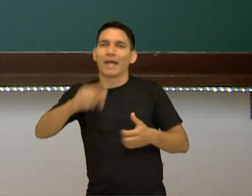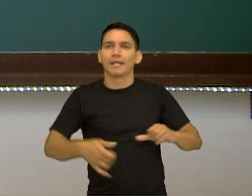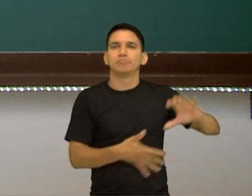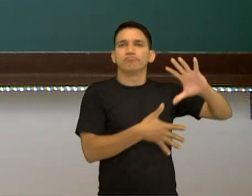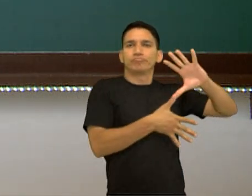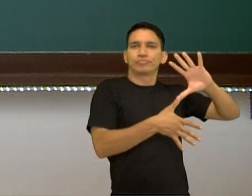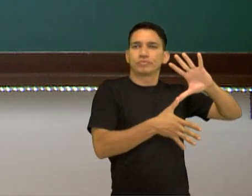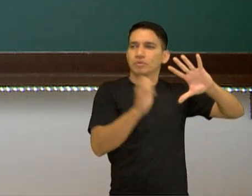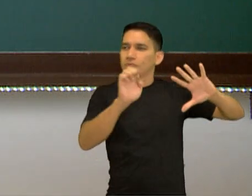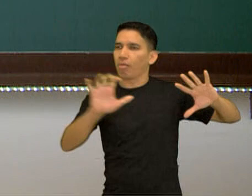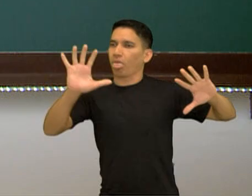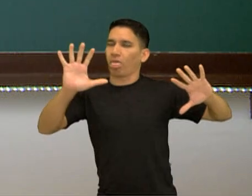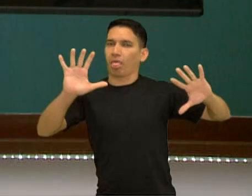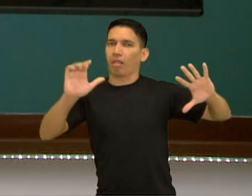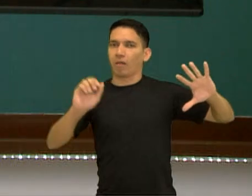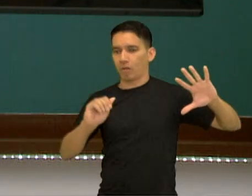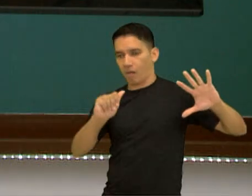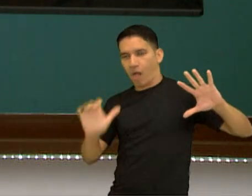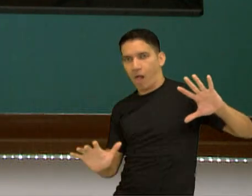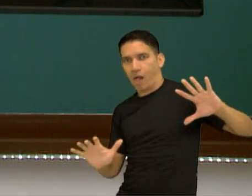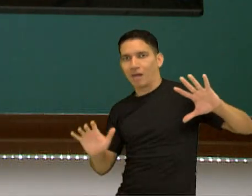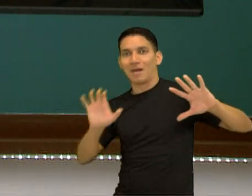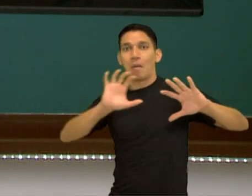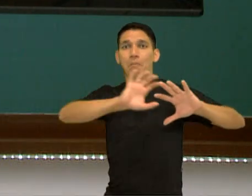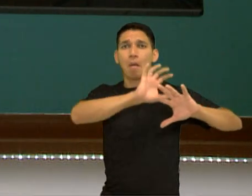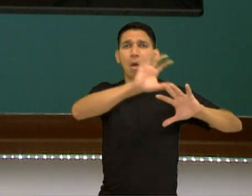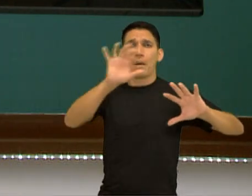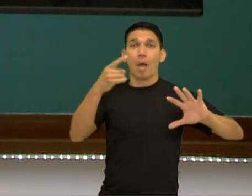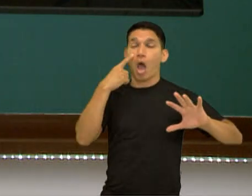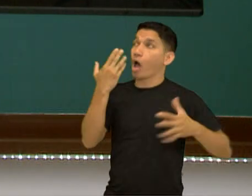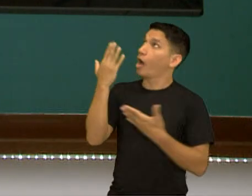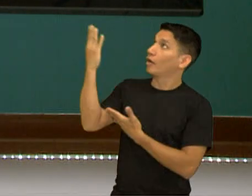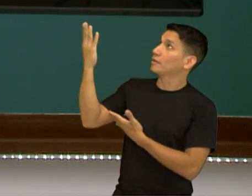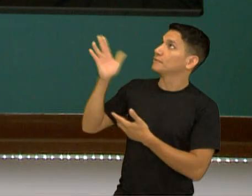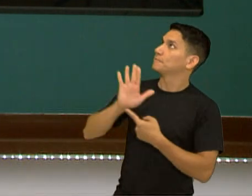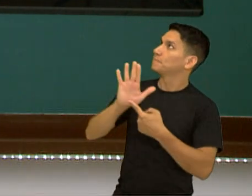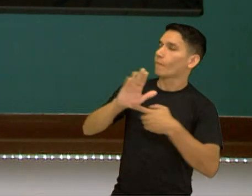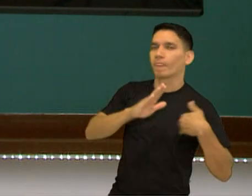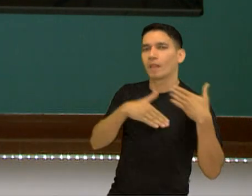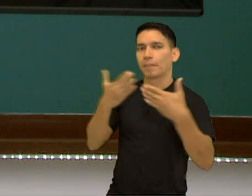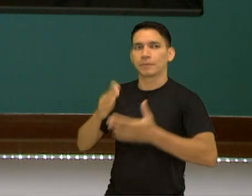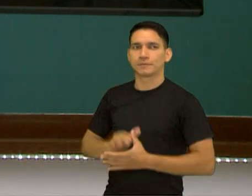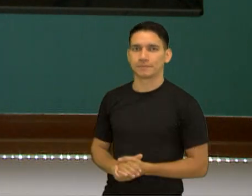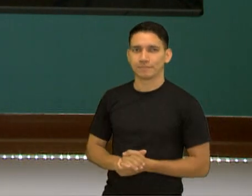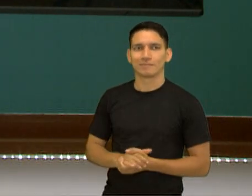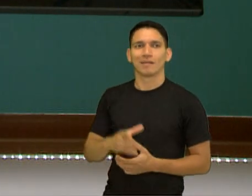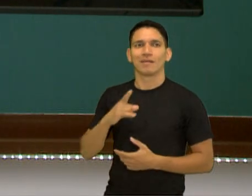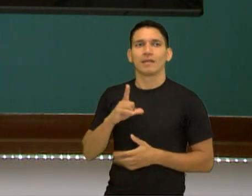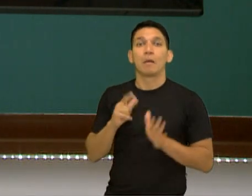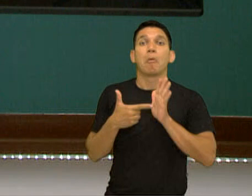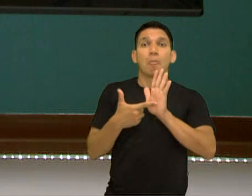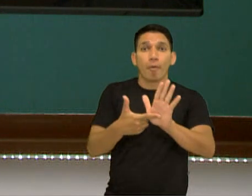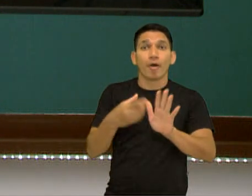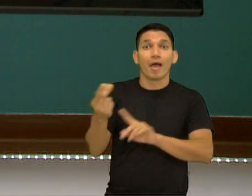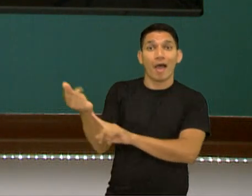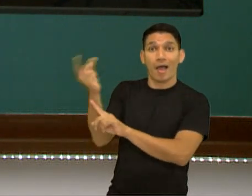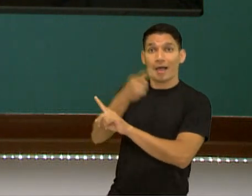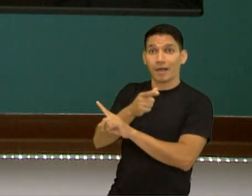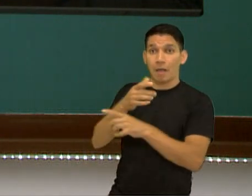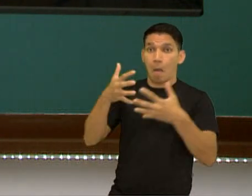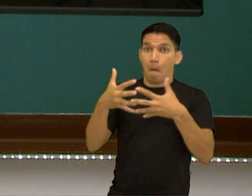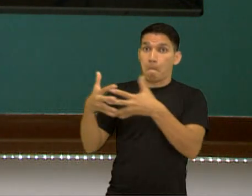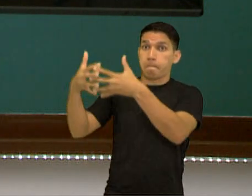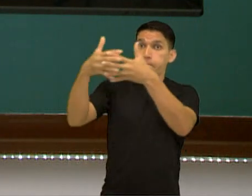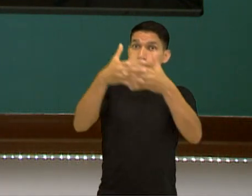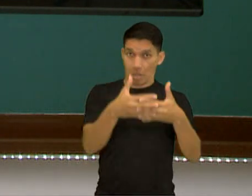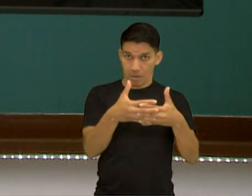continentes. Isso fica claro quando você observa essa ilustração aqui, ó, que traz para você a